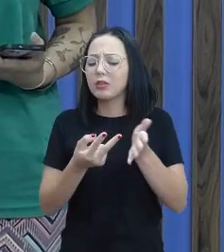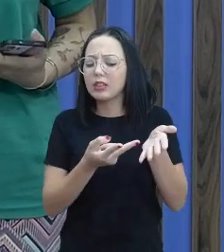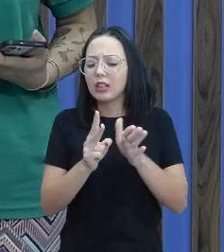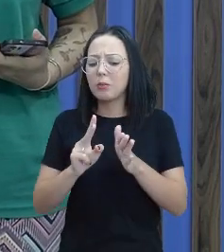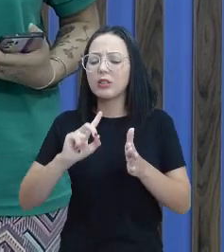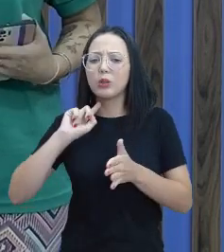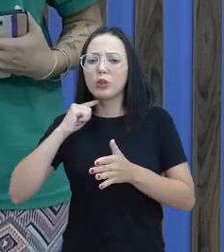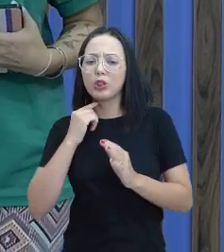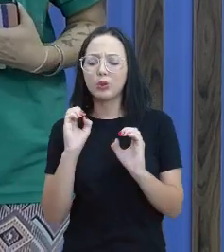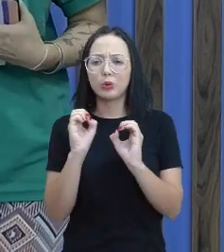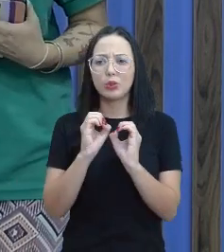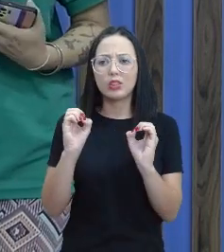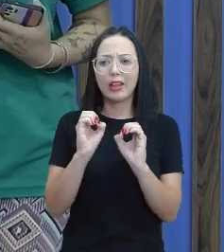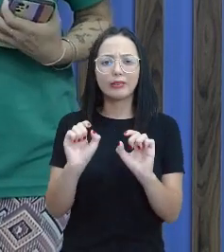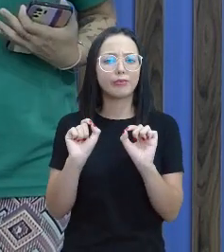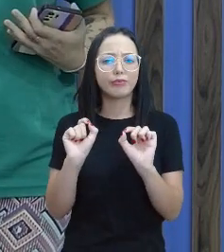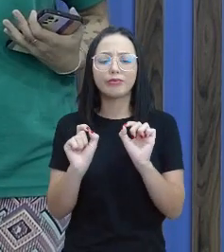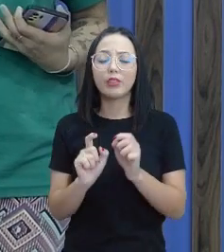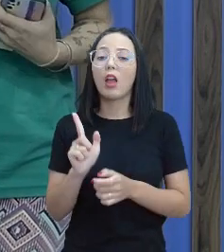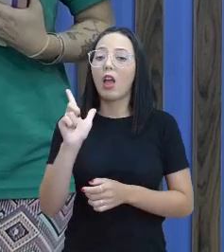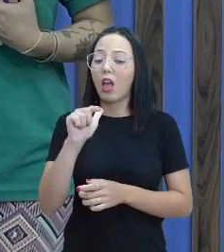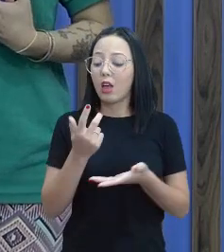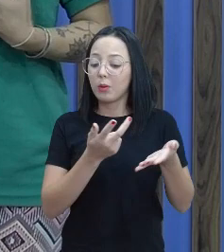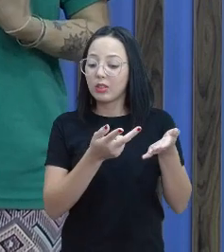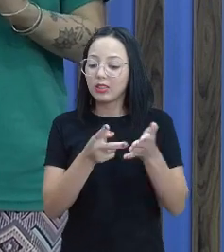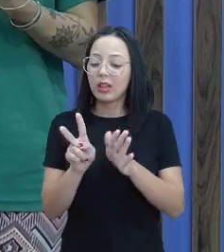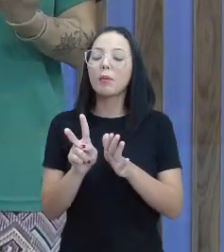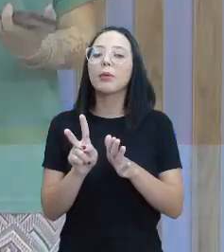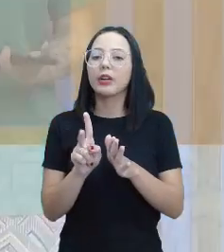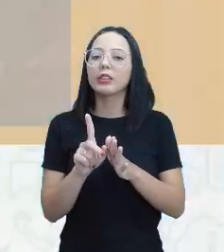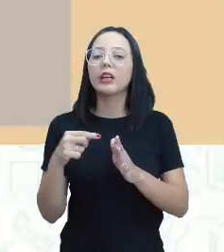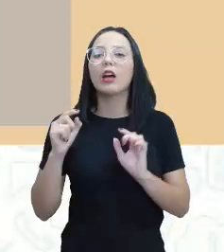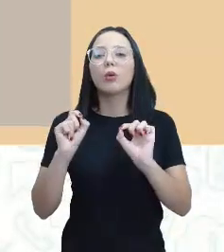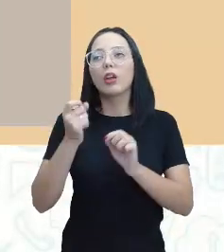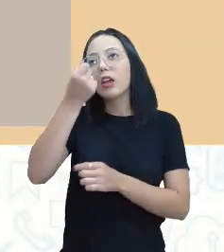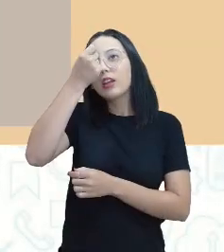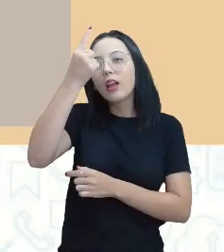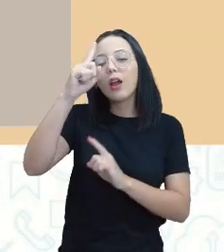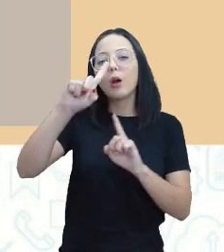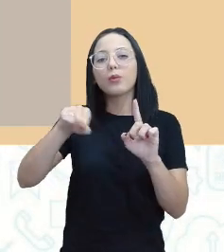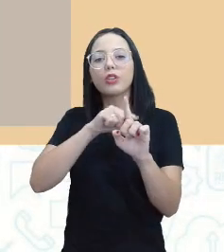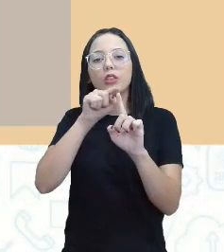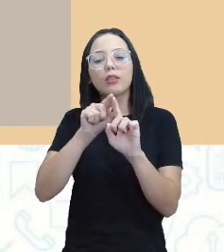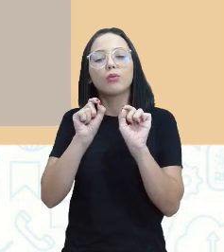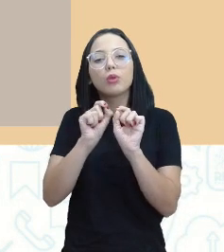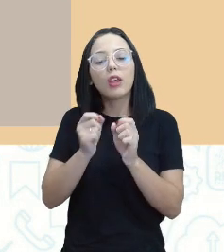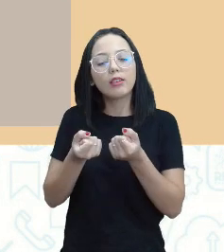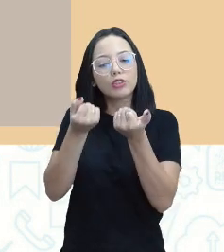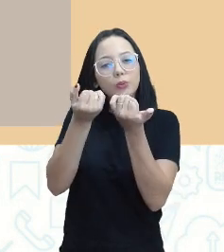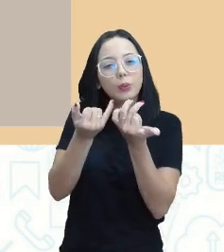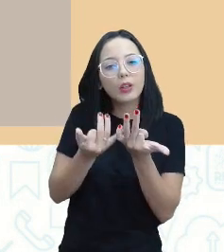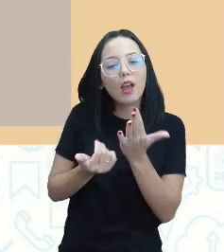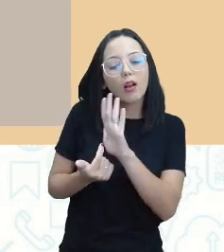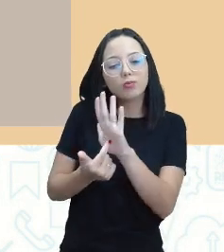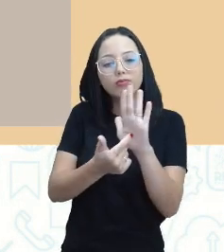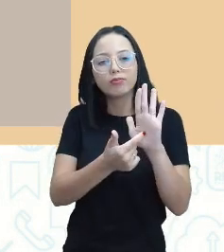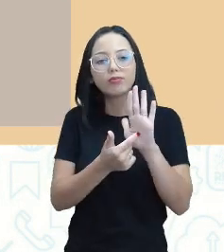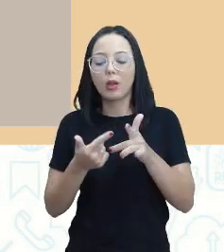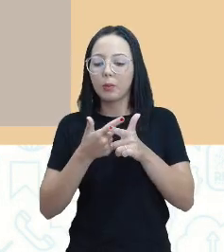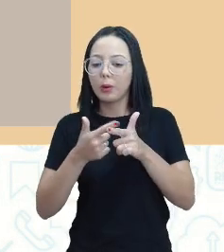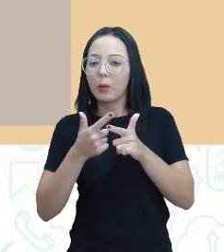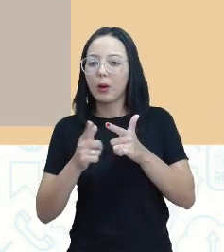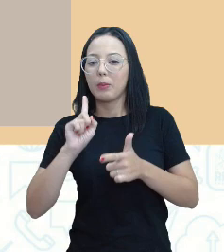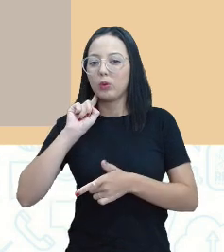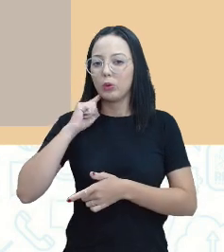do lixo zero, né? Uma semana que a gente, a ideia, né, é sensibilizar para essa questão do problema